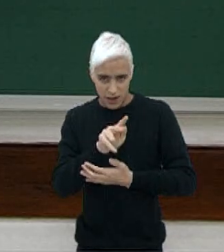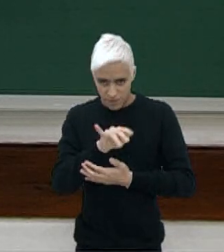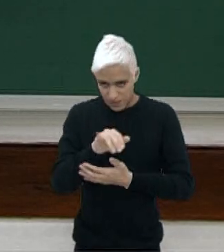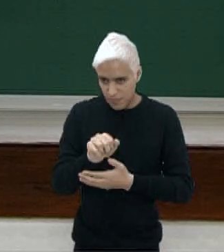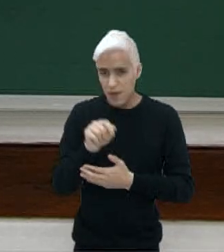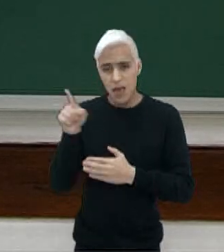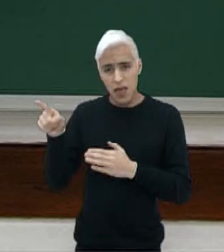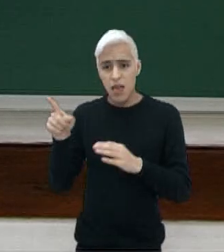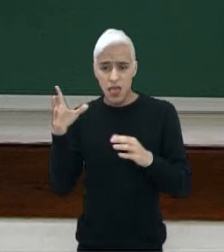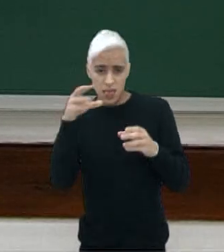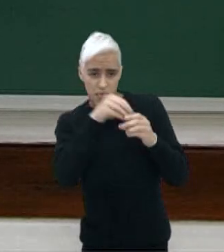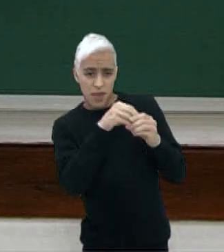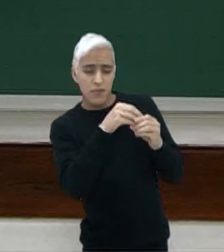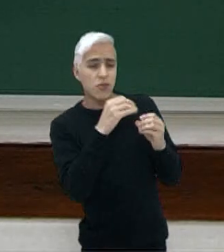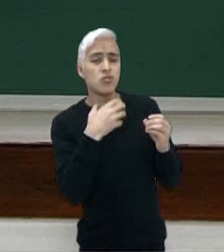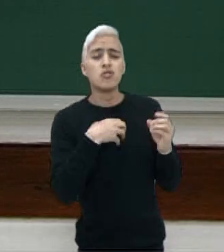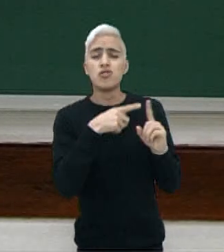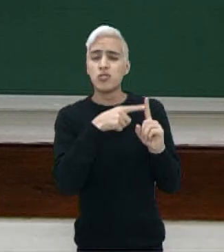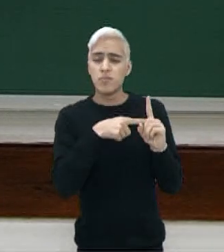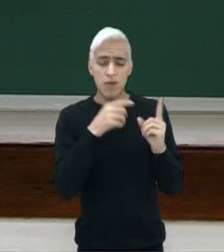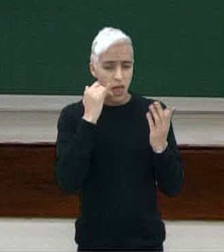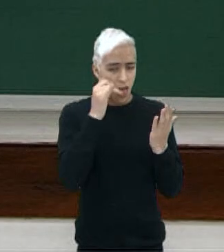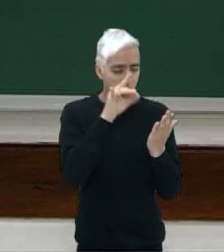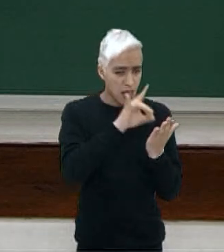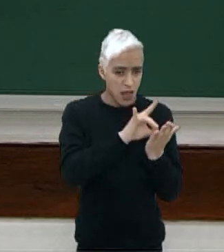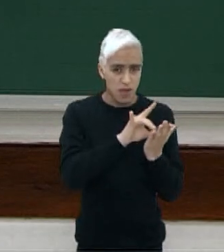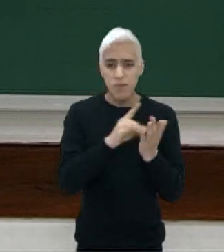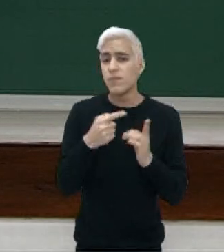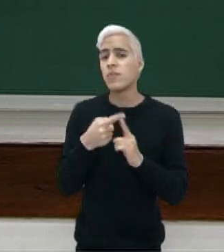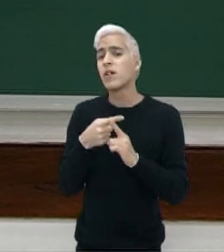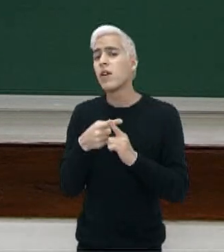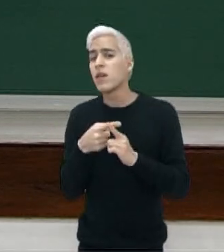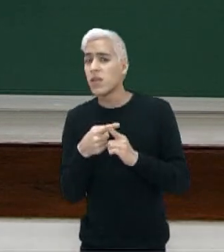ao tipo de relato, porque estou fazendo uma afirmação.